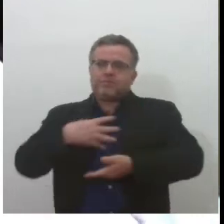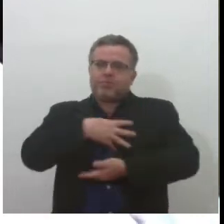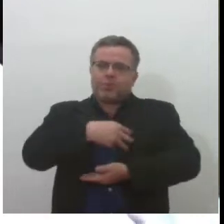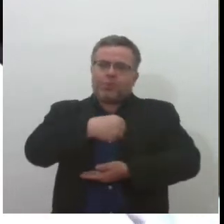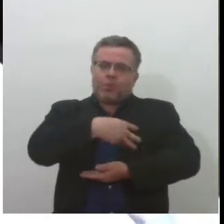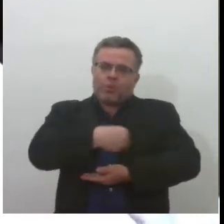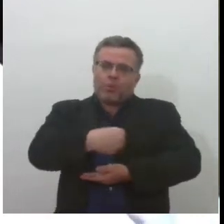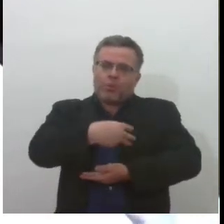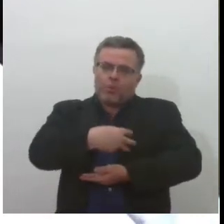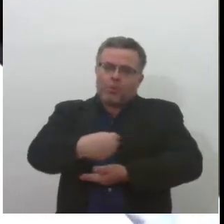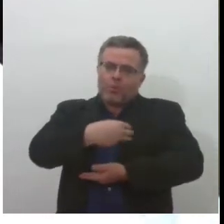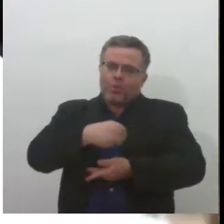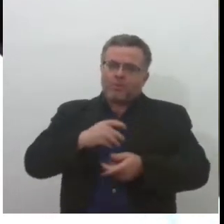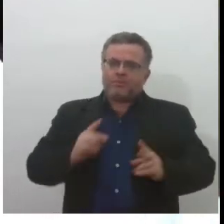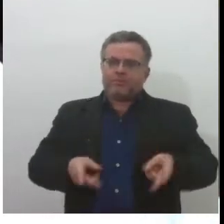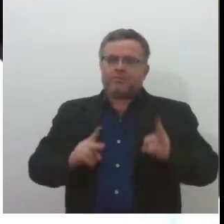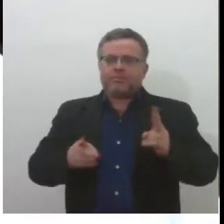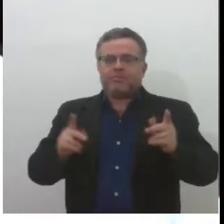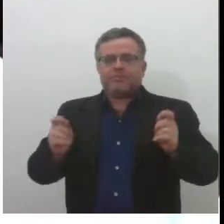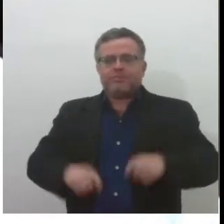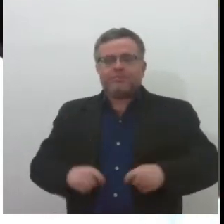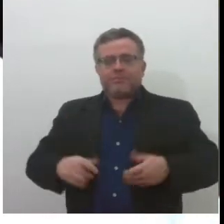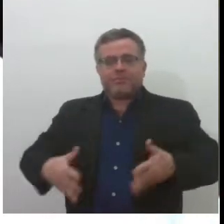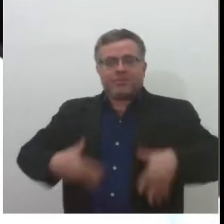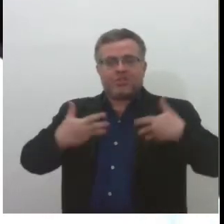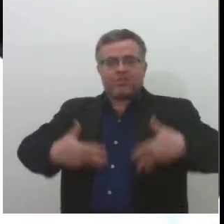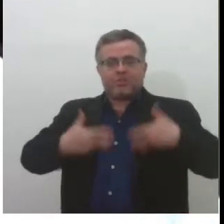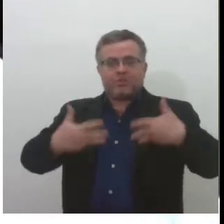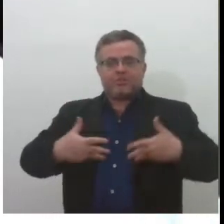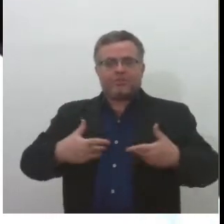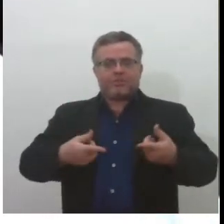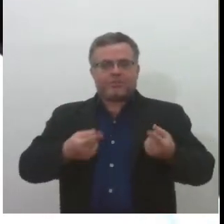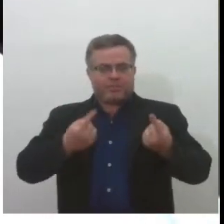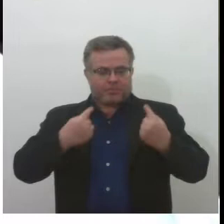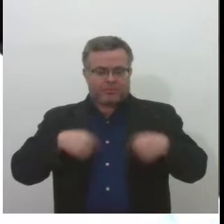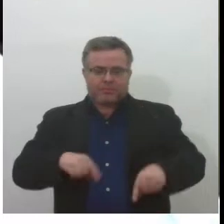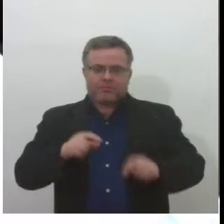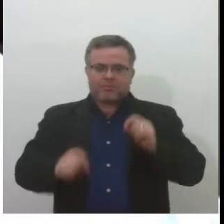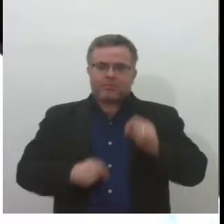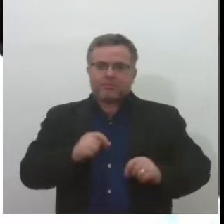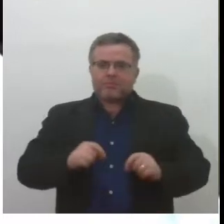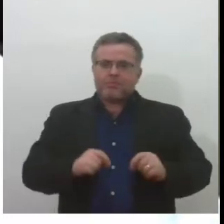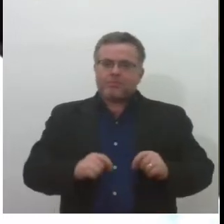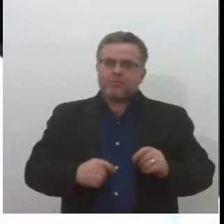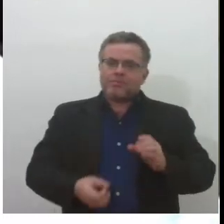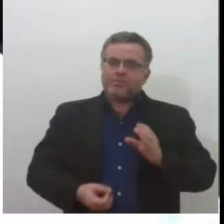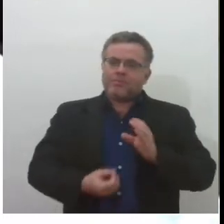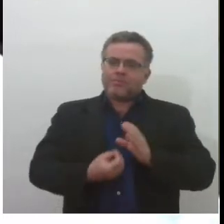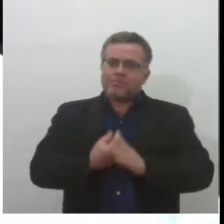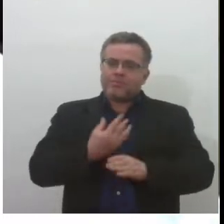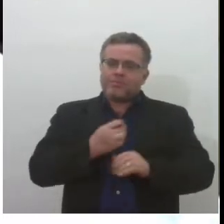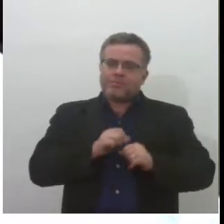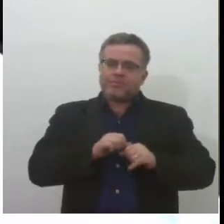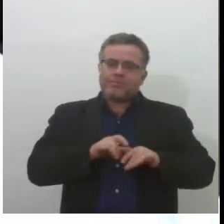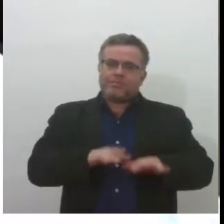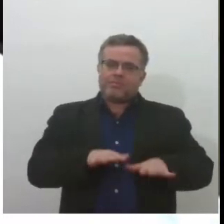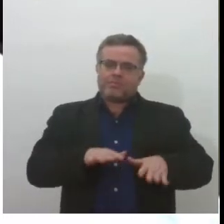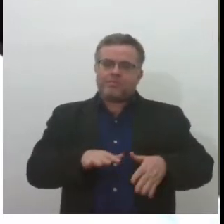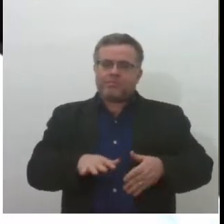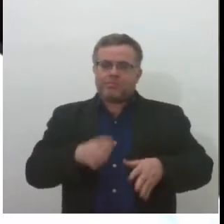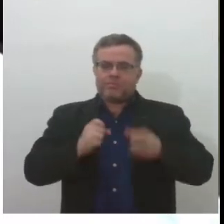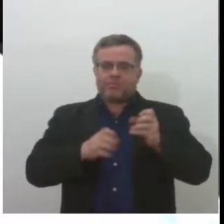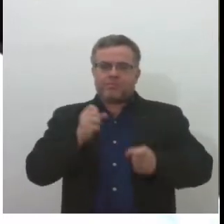do neném não sei ué que estimula os mecanismos hormonais que fazem com que o leite seja produzido Além